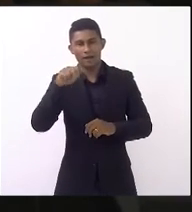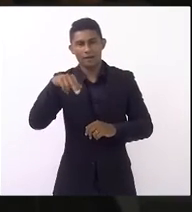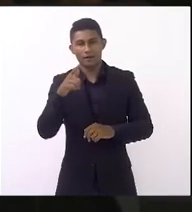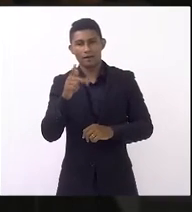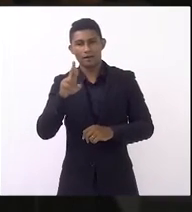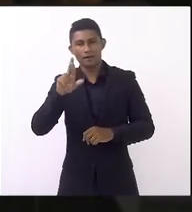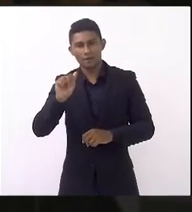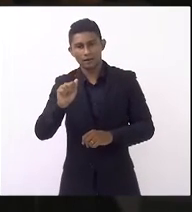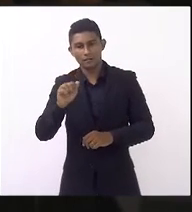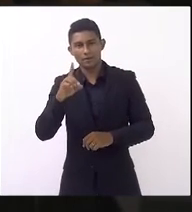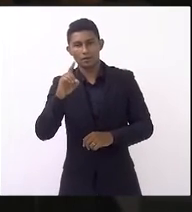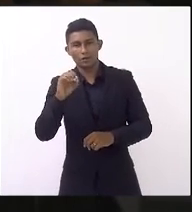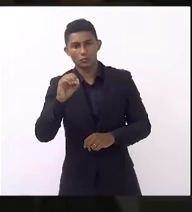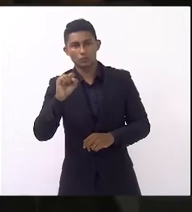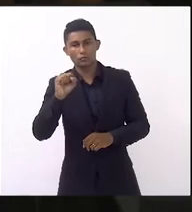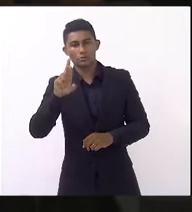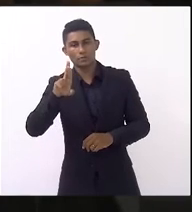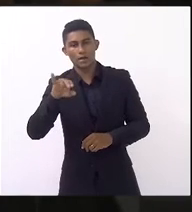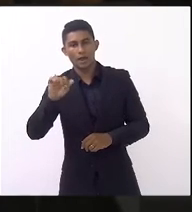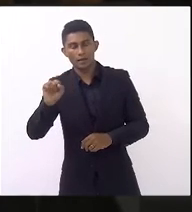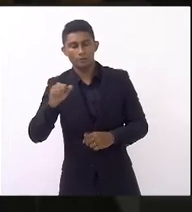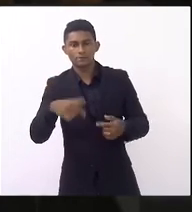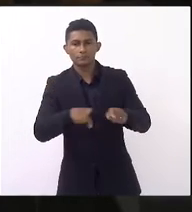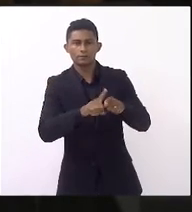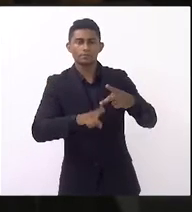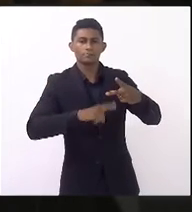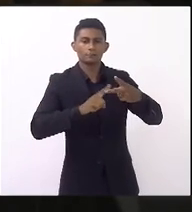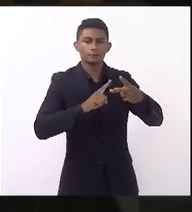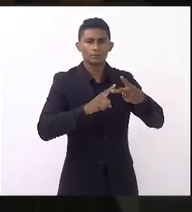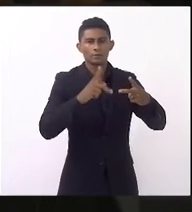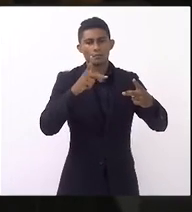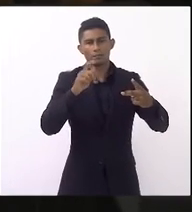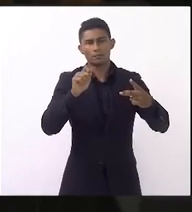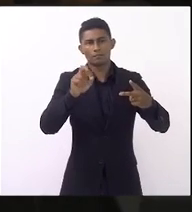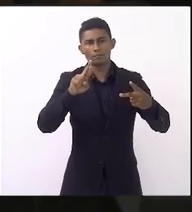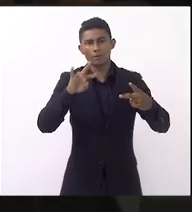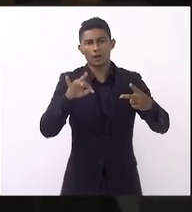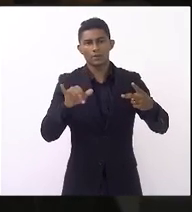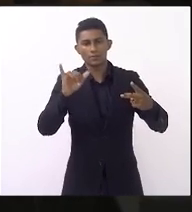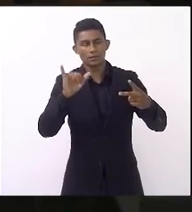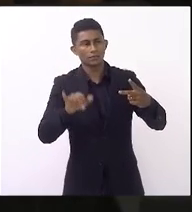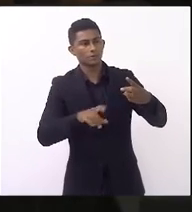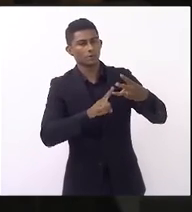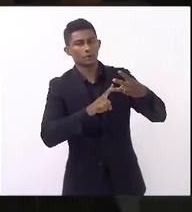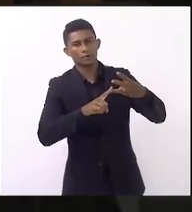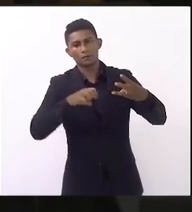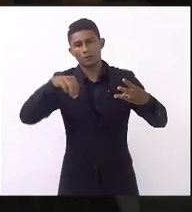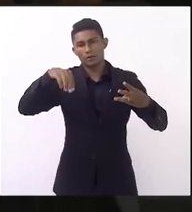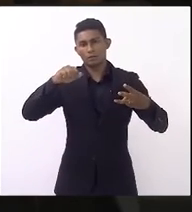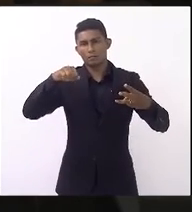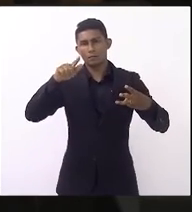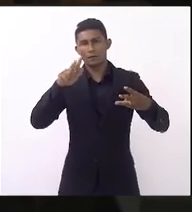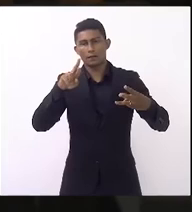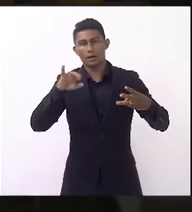evidentemente, pegando Paraty, pegando Mangaratiba, enfim, a região,